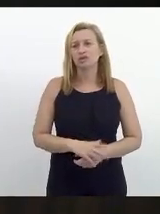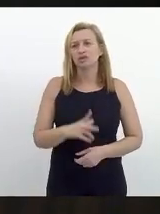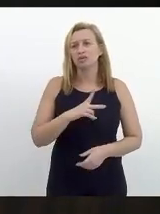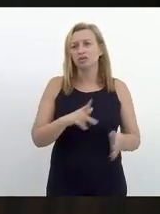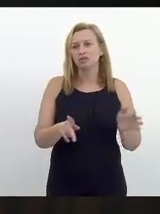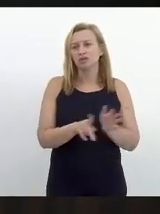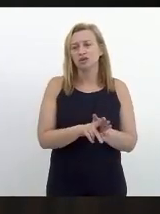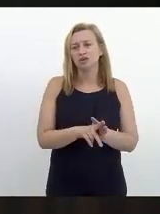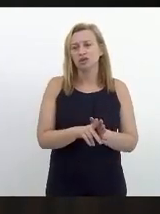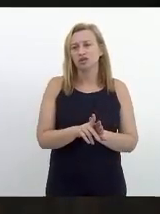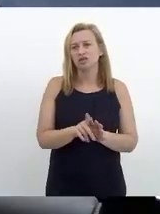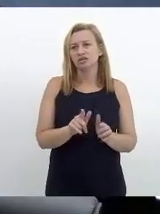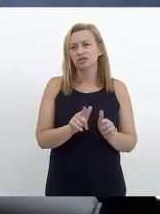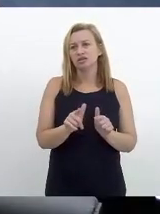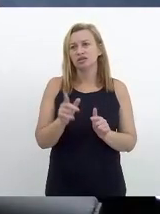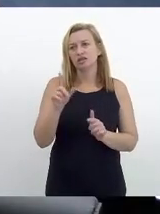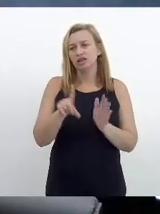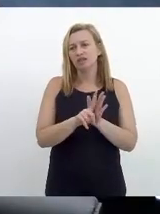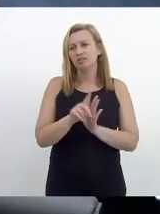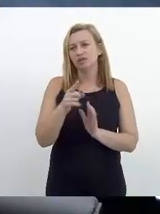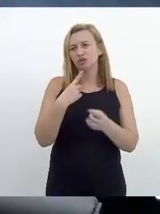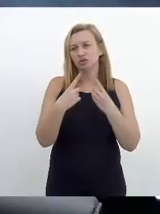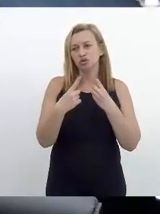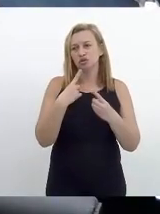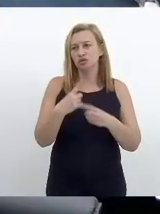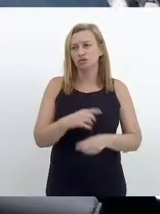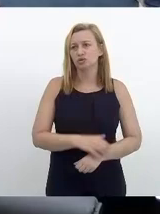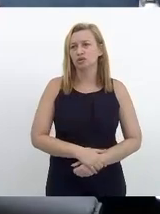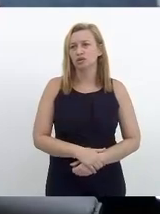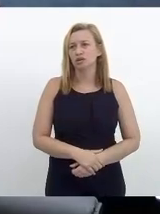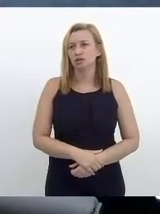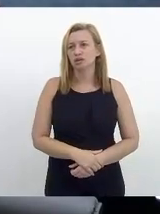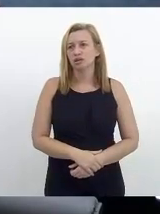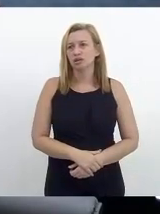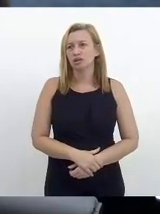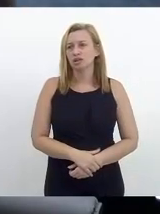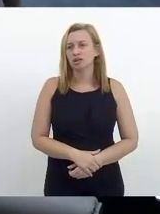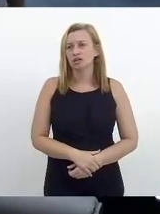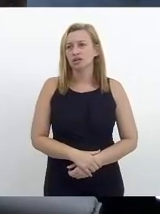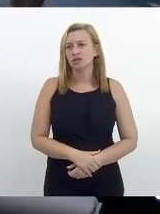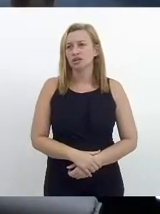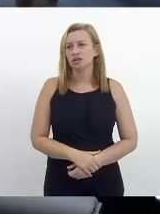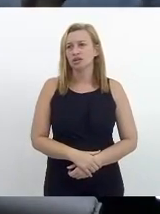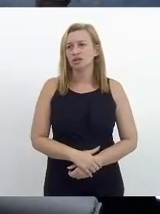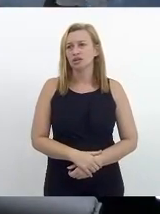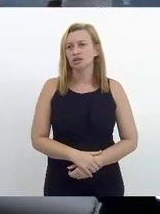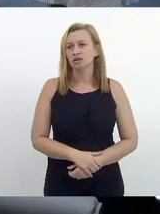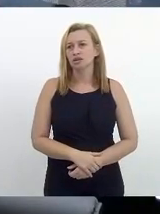para discutir.